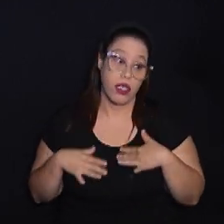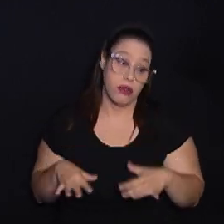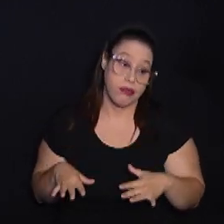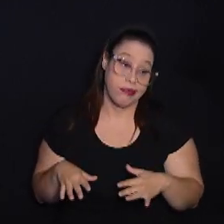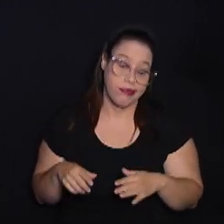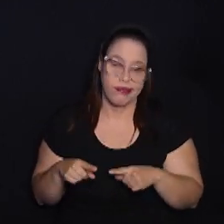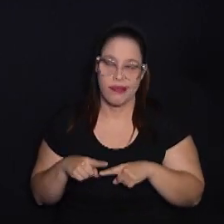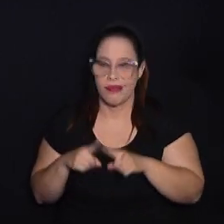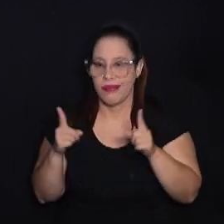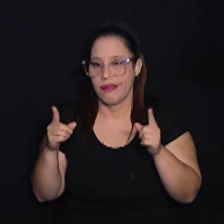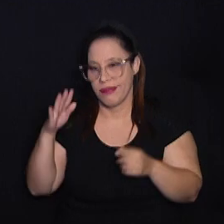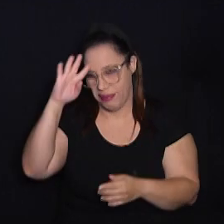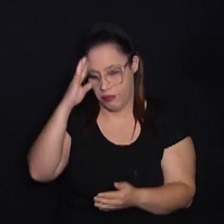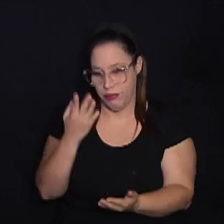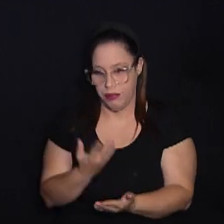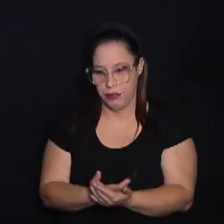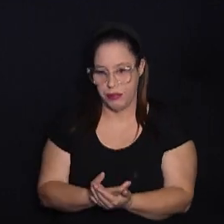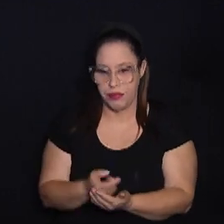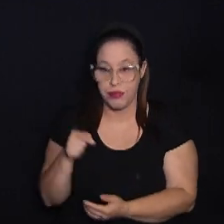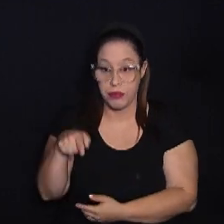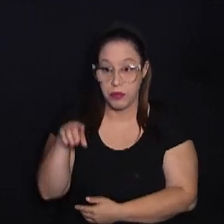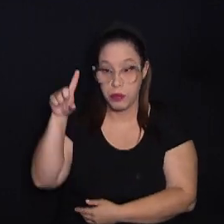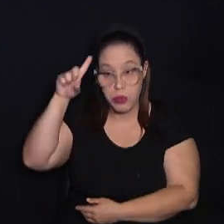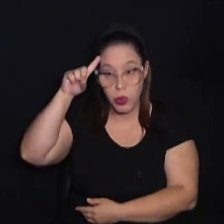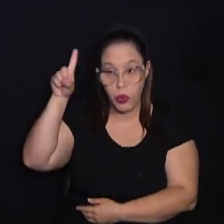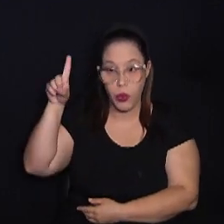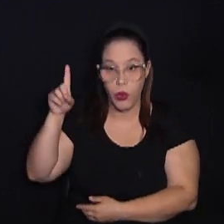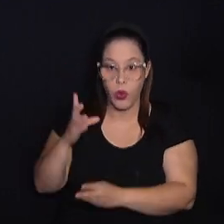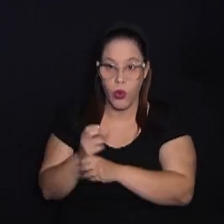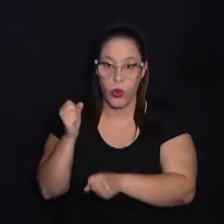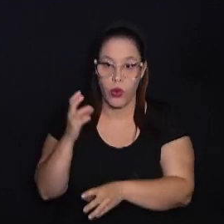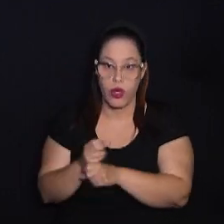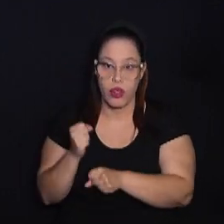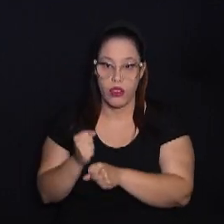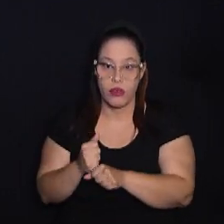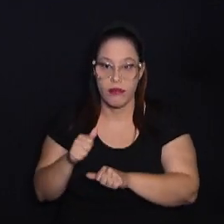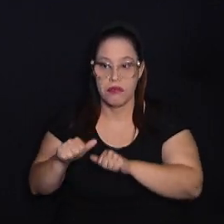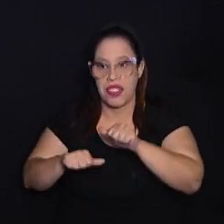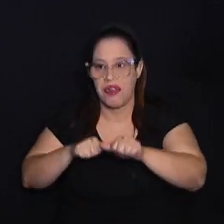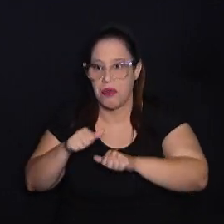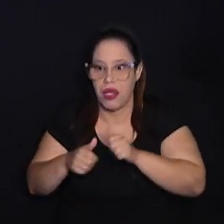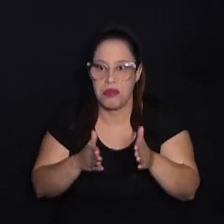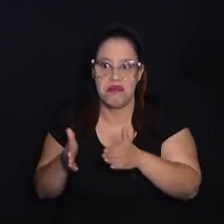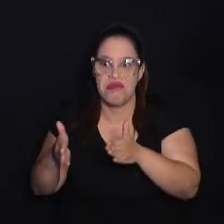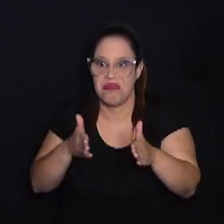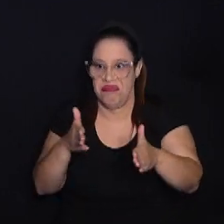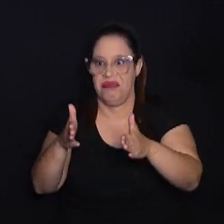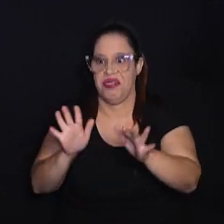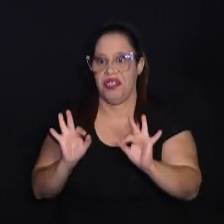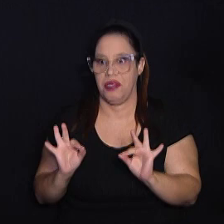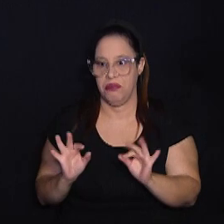Mas eu acredito que neste dia a contabilidade deve ter mudado de rumo.